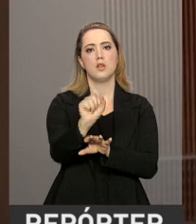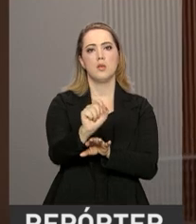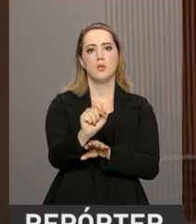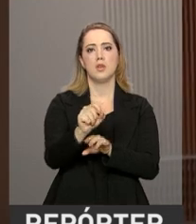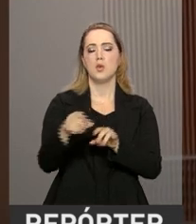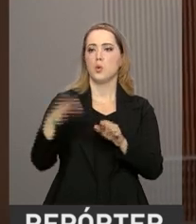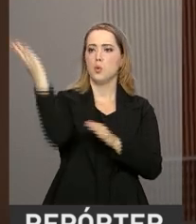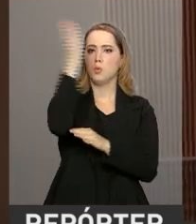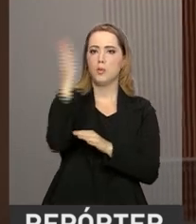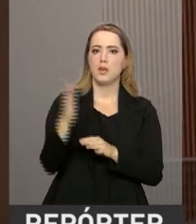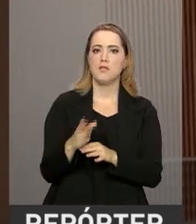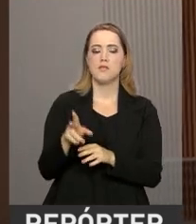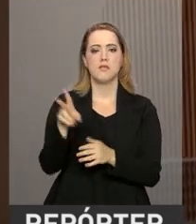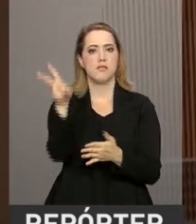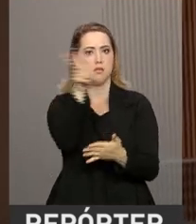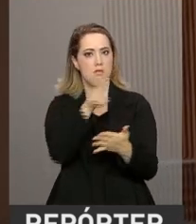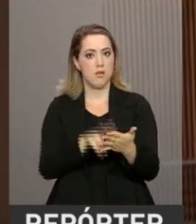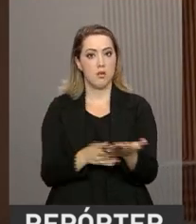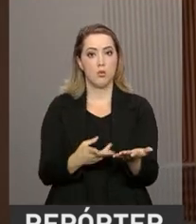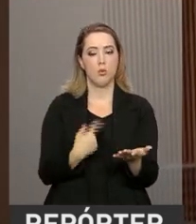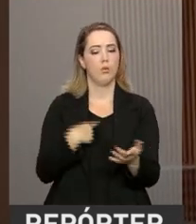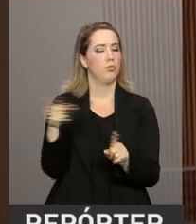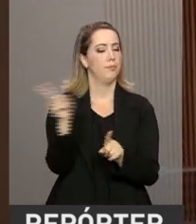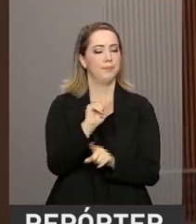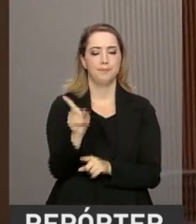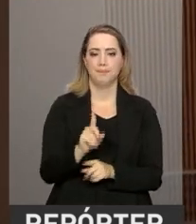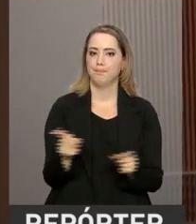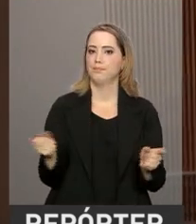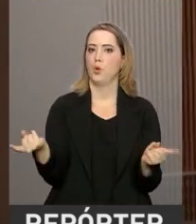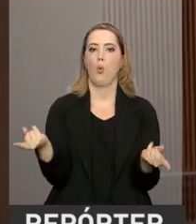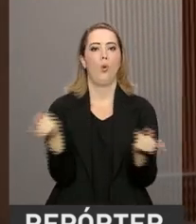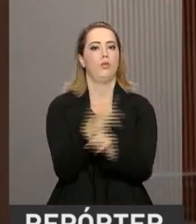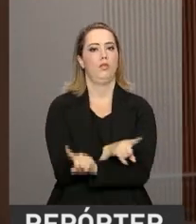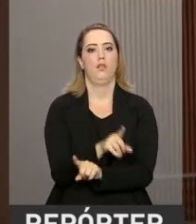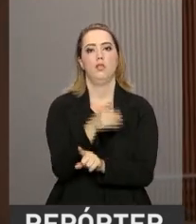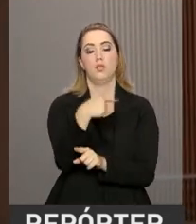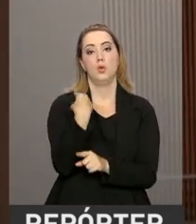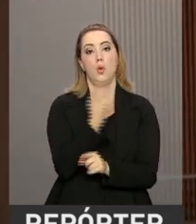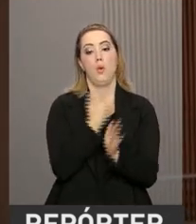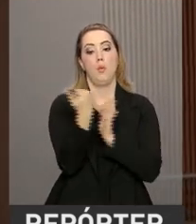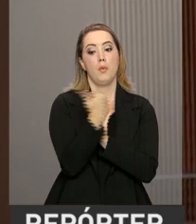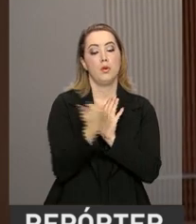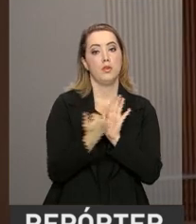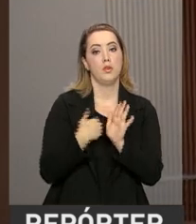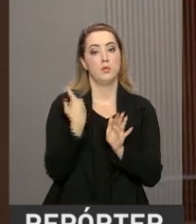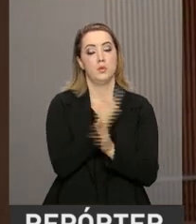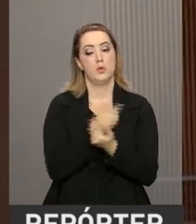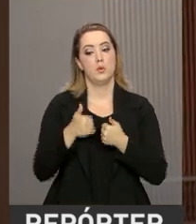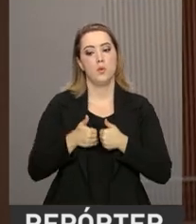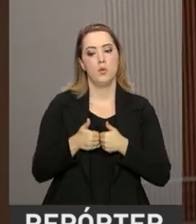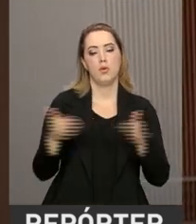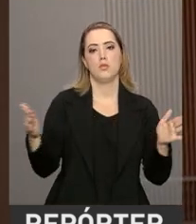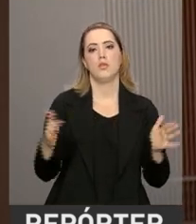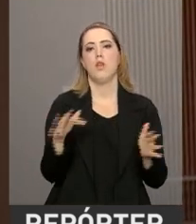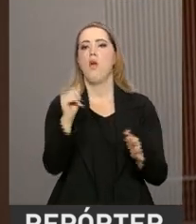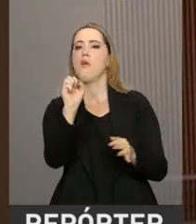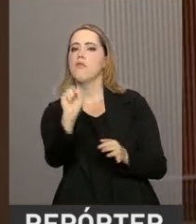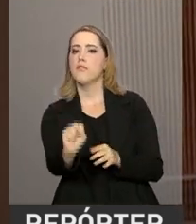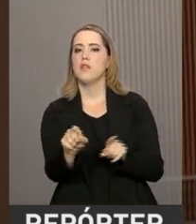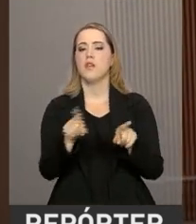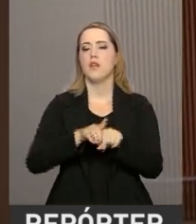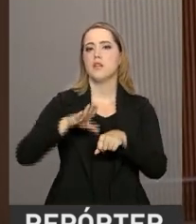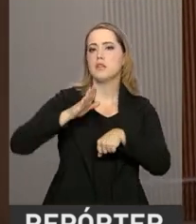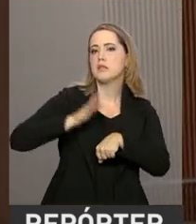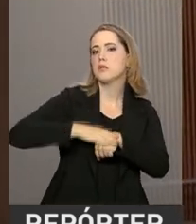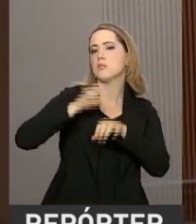Brasil alfabetizado, e nada disso aconteceu, muito pelo contrário. Alguns programas nós até ampliamos, como é o caso do FIES, do Mais